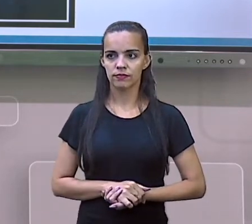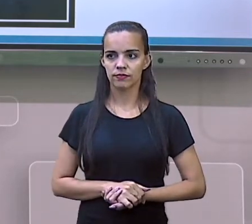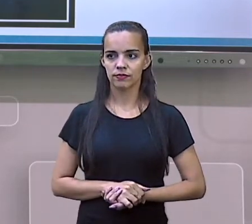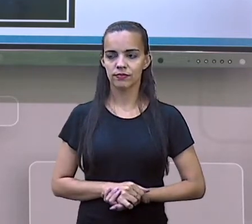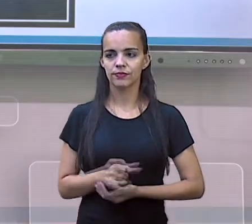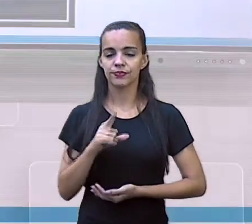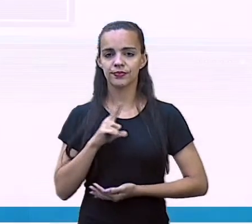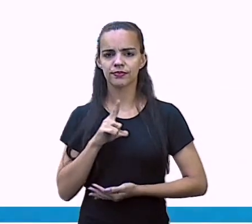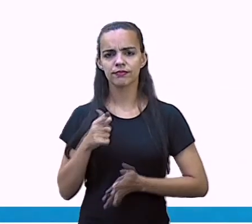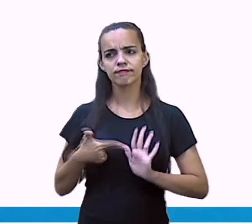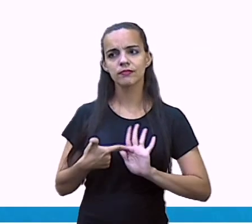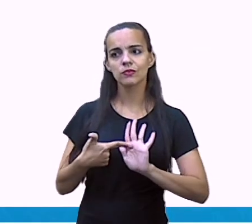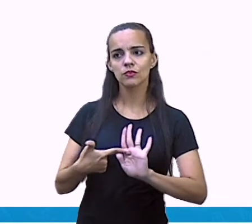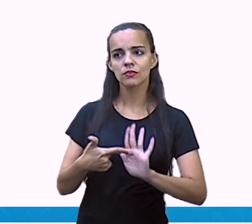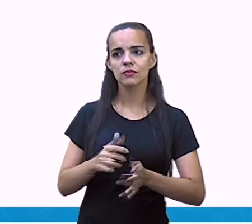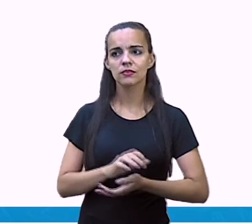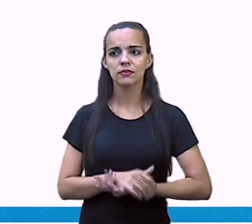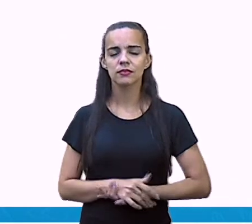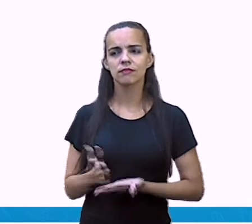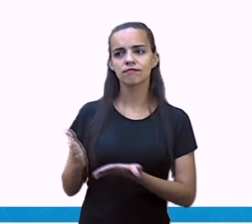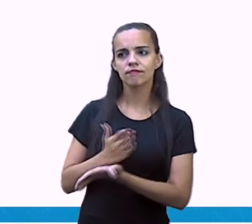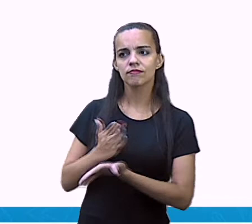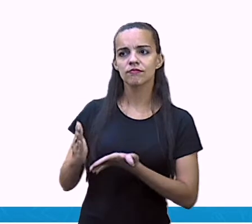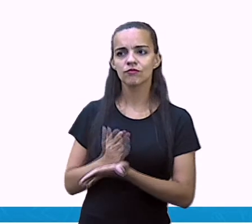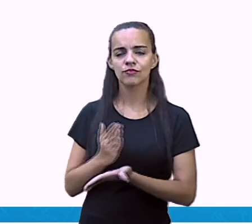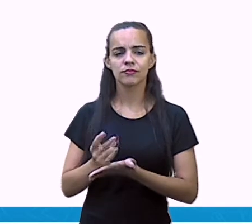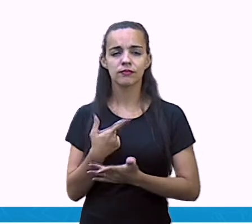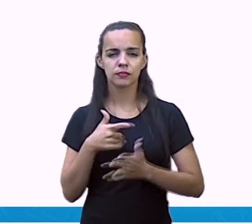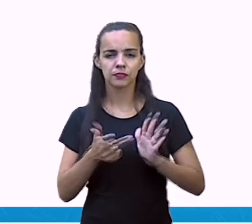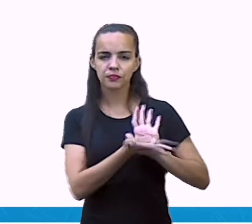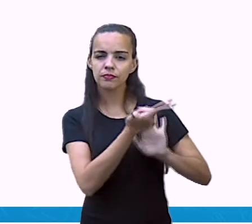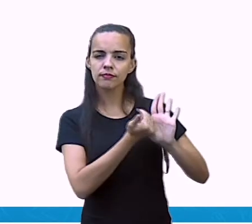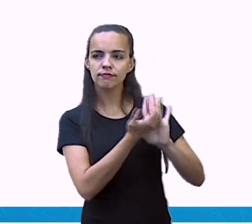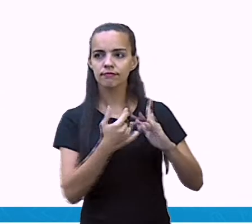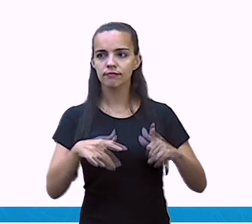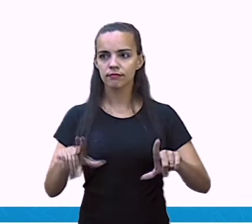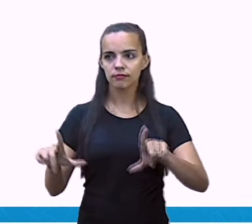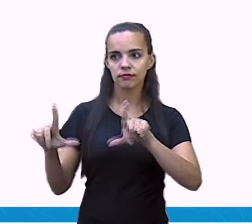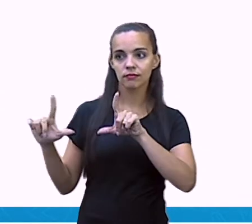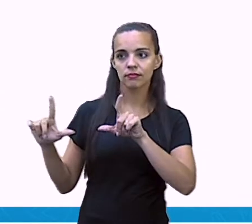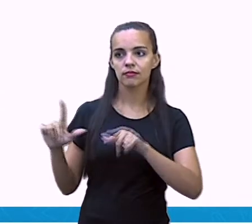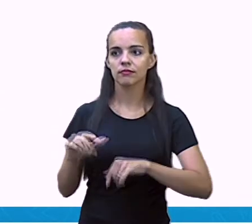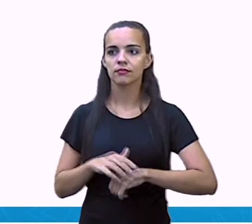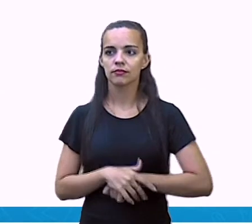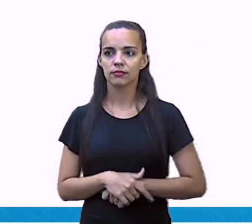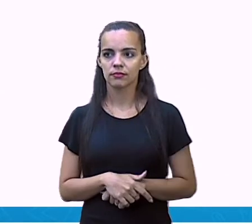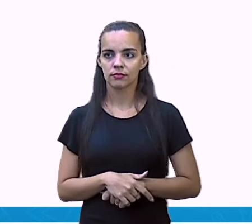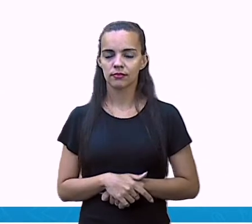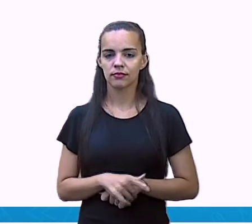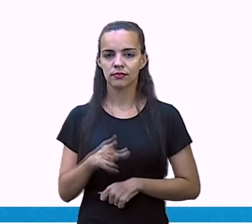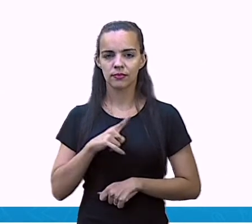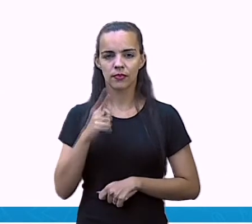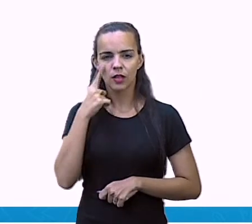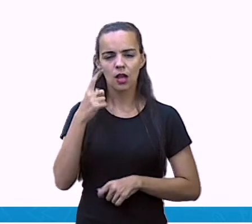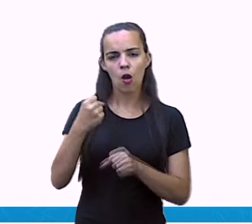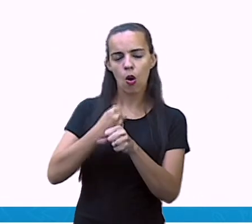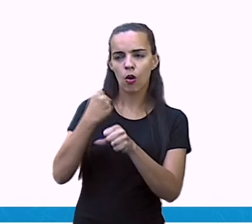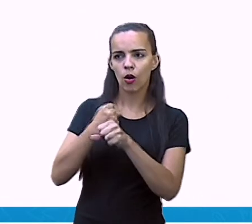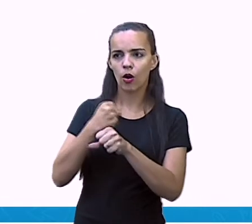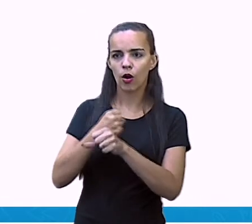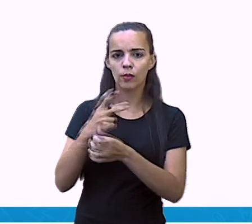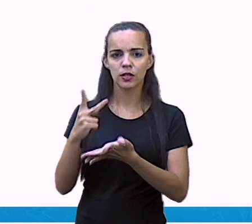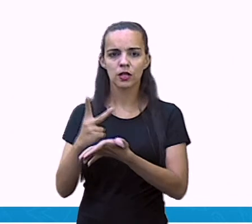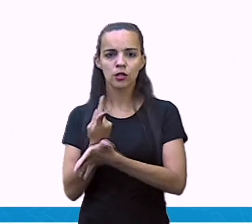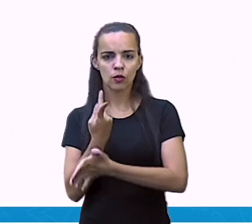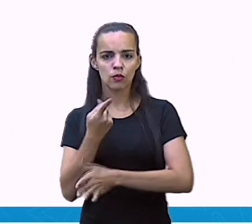Nós temos algumas imagens de obras de Niemeyer,